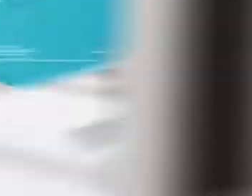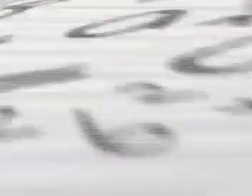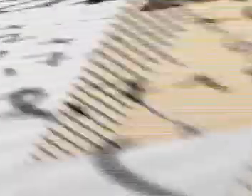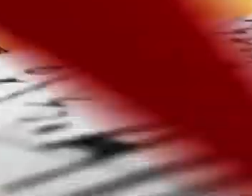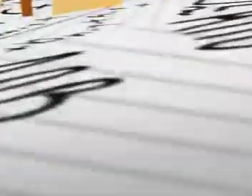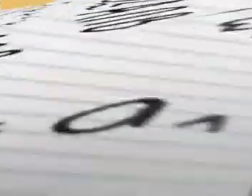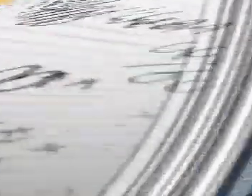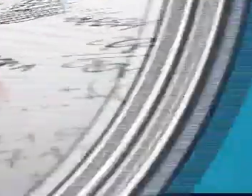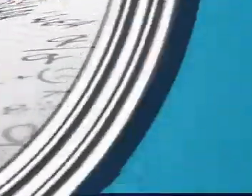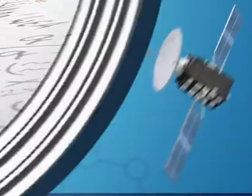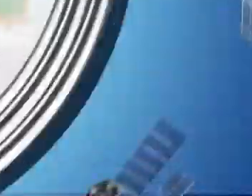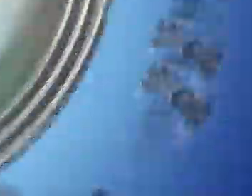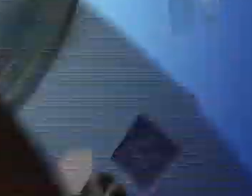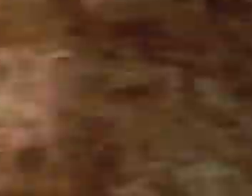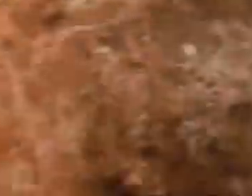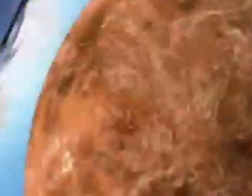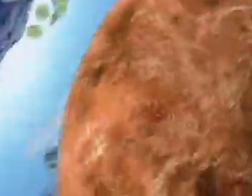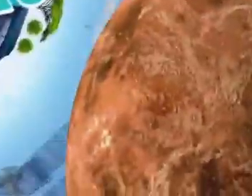Música